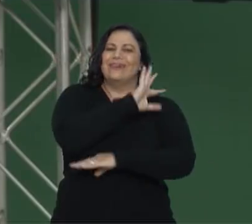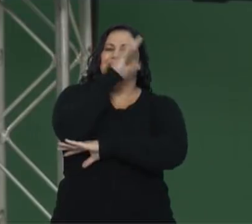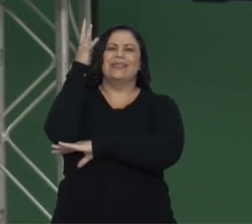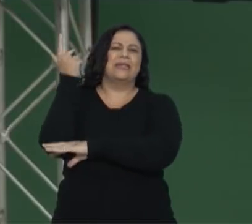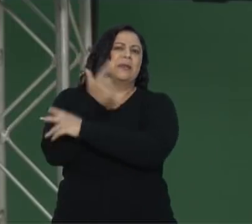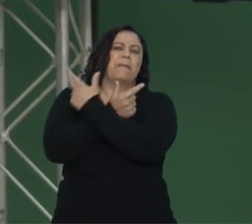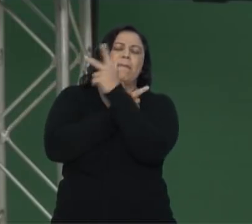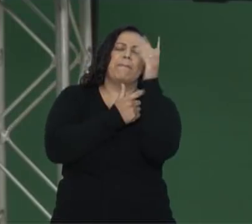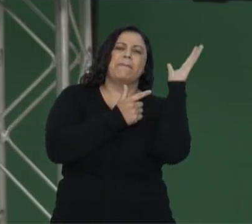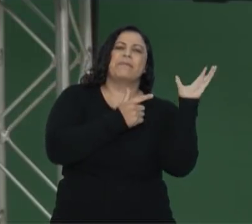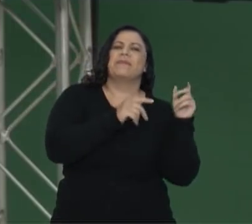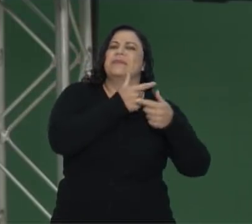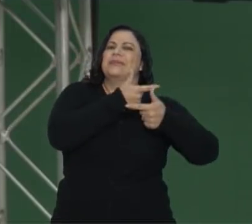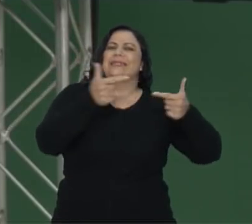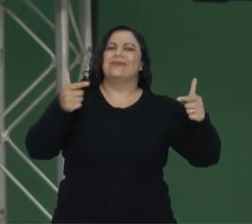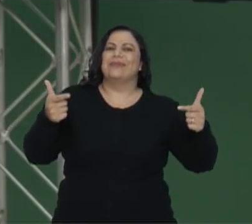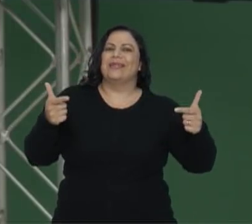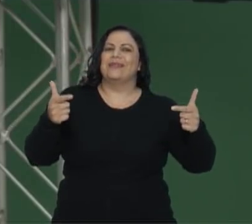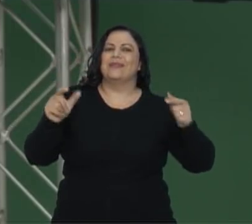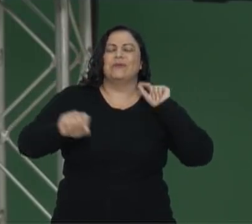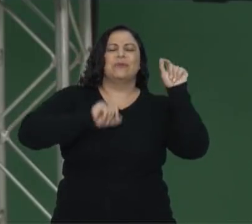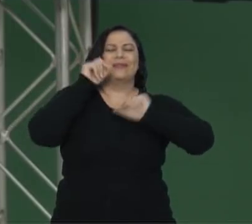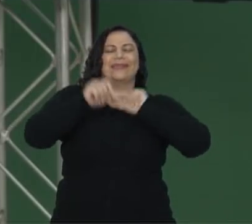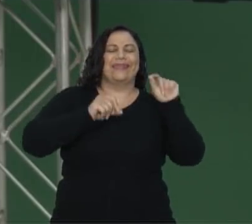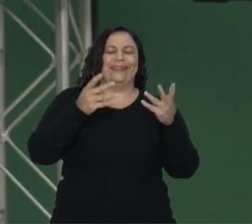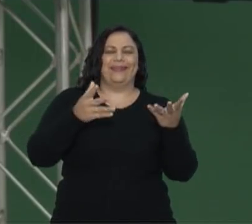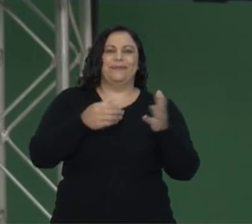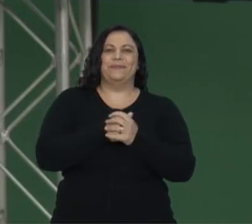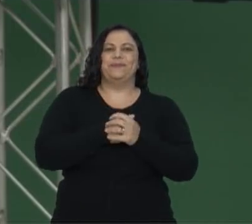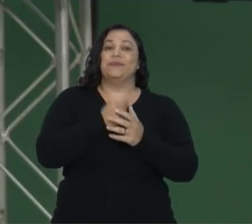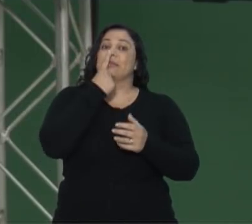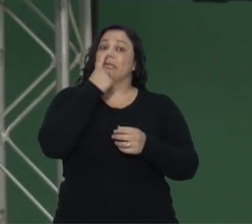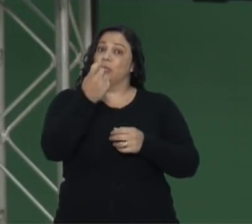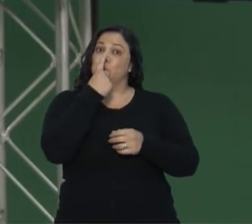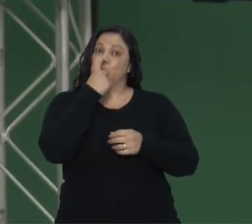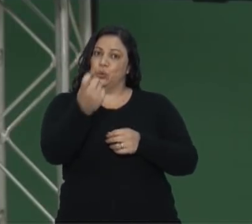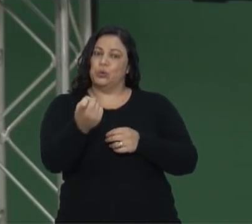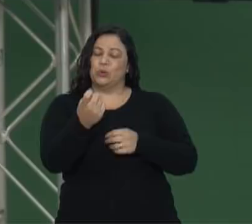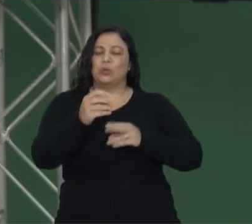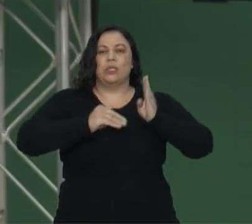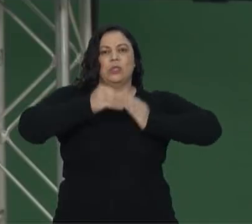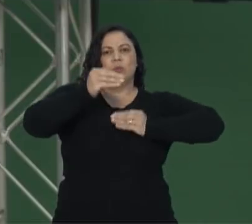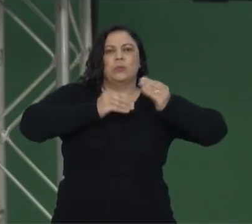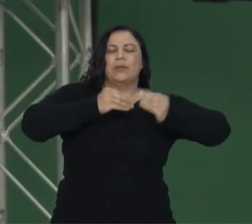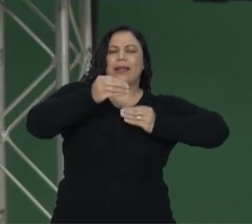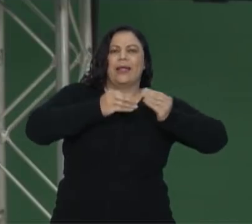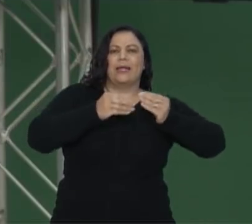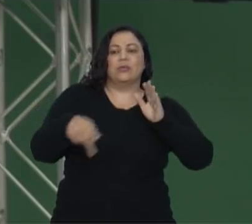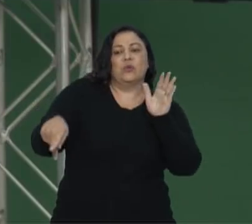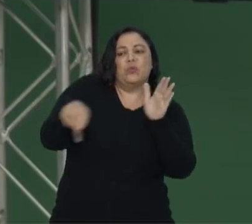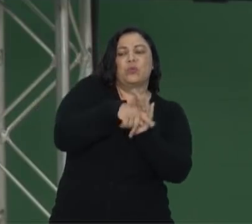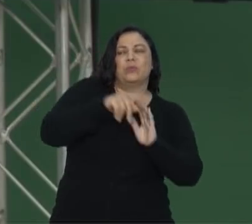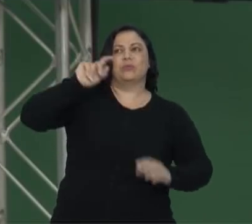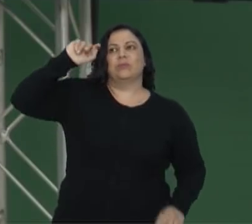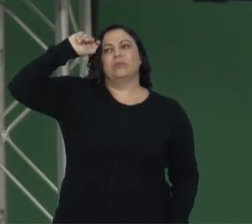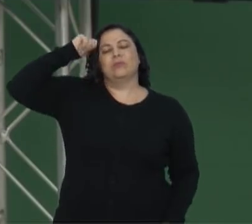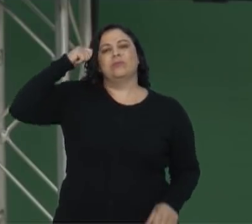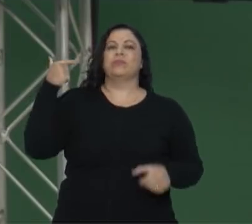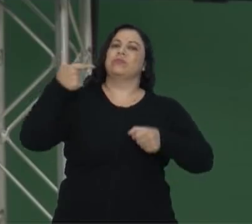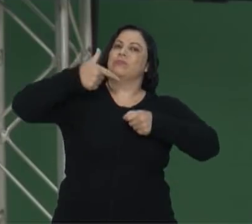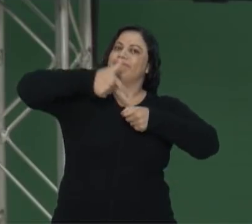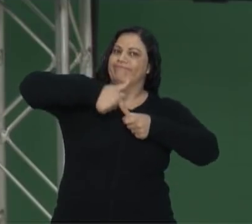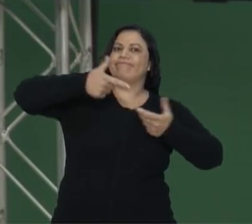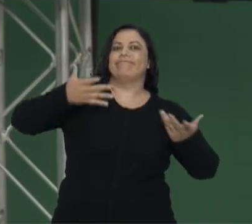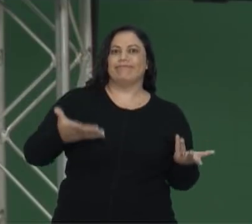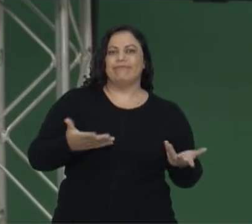plástico veio do petróleo. O homem fez toda uma transformação, um processo de refino